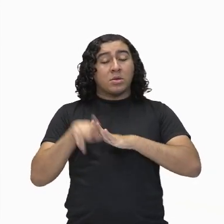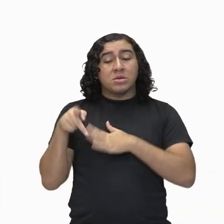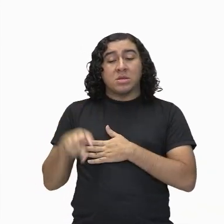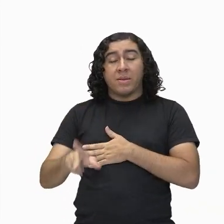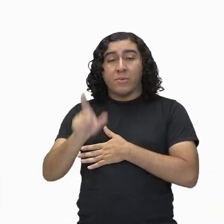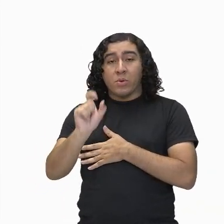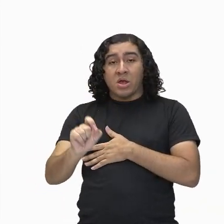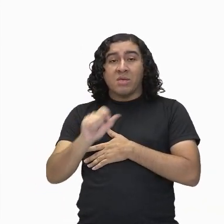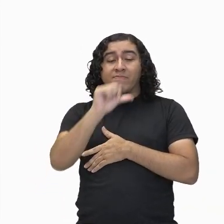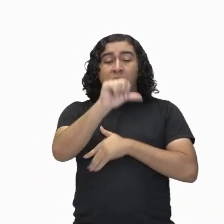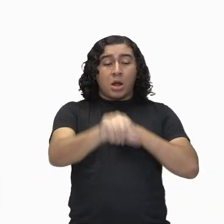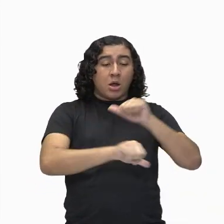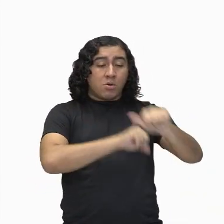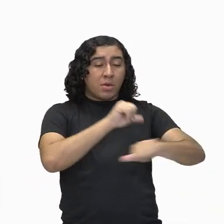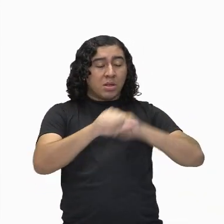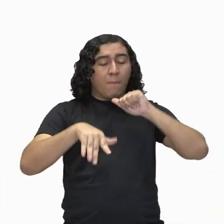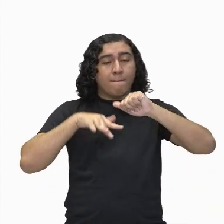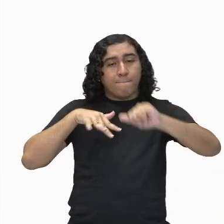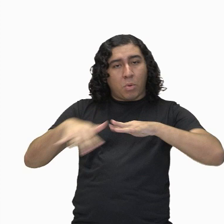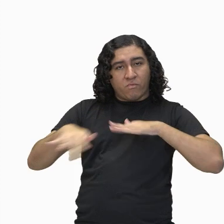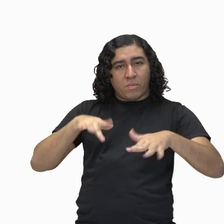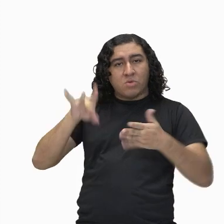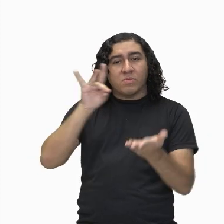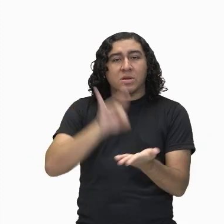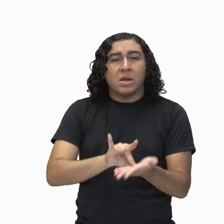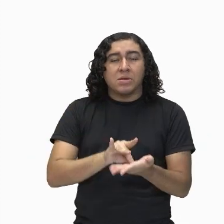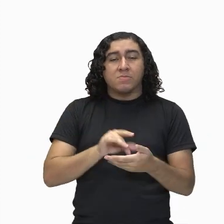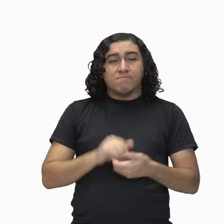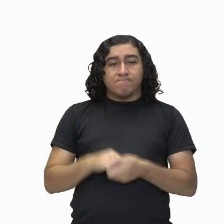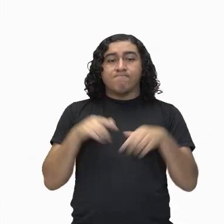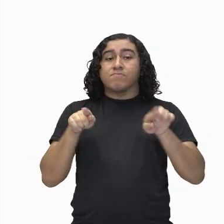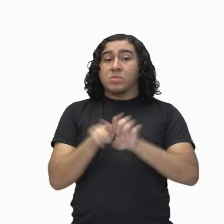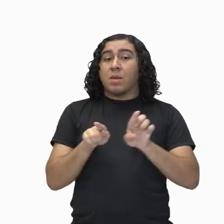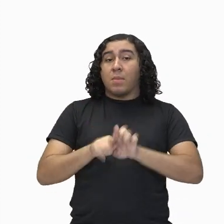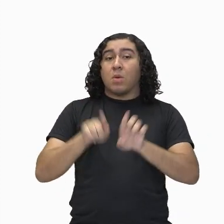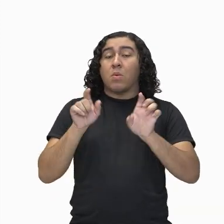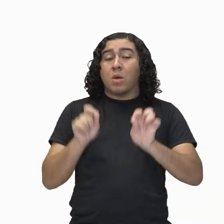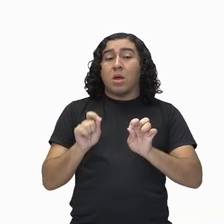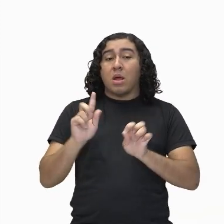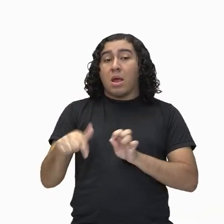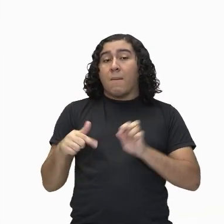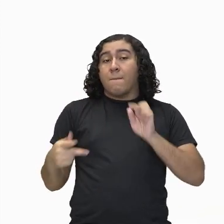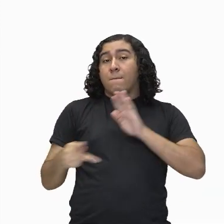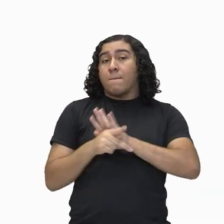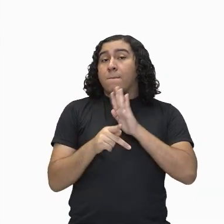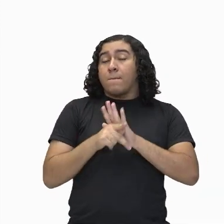em movimento. A modernidade líquida, ela é o quê?